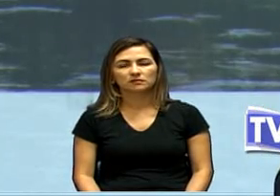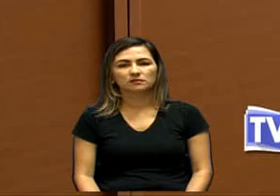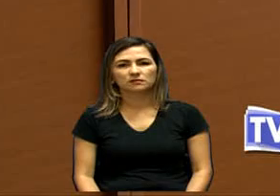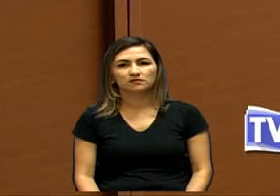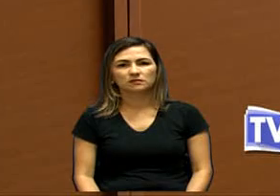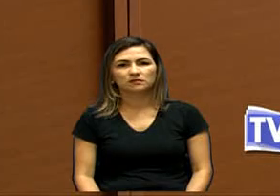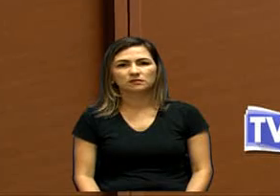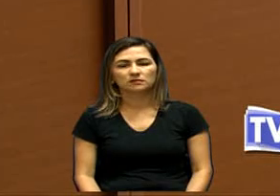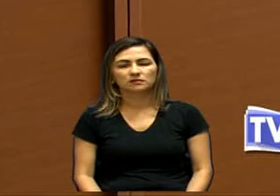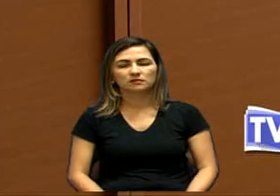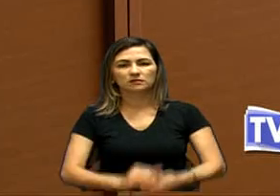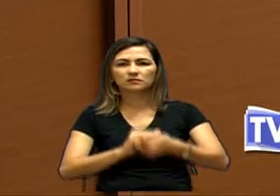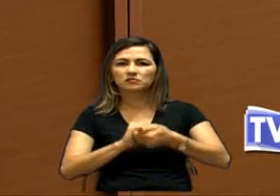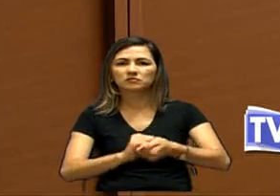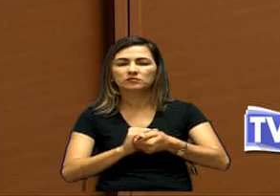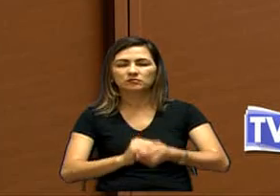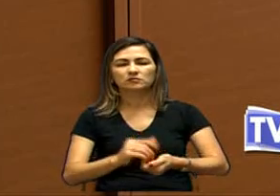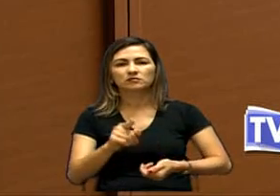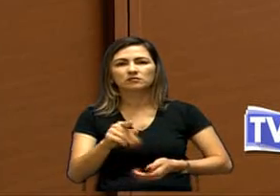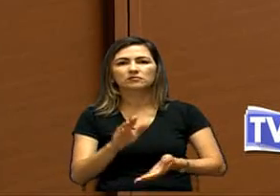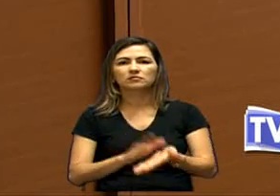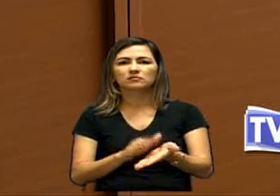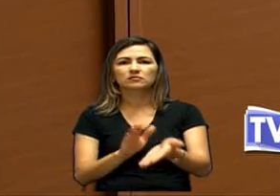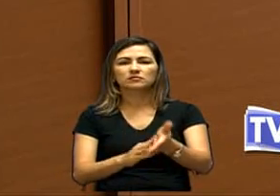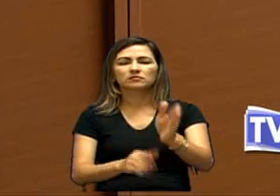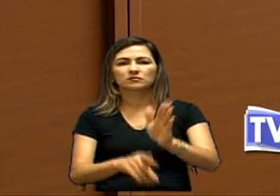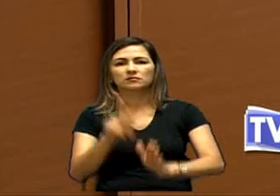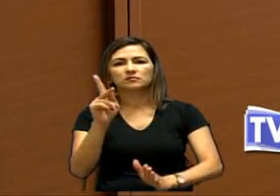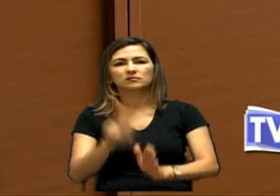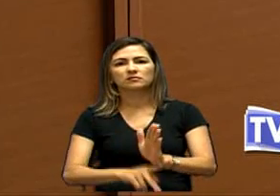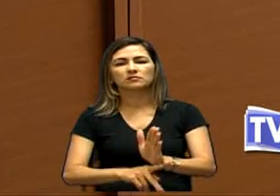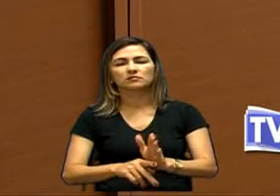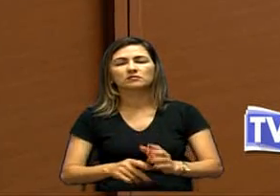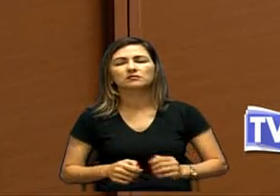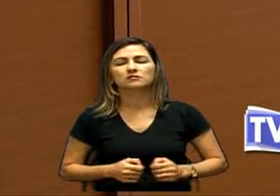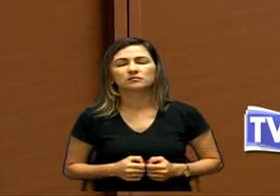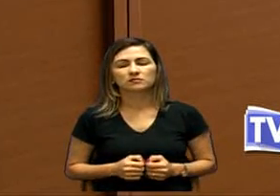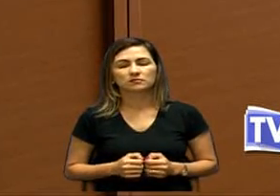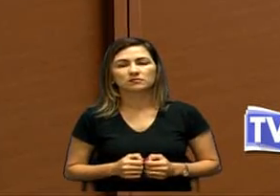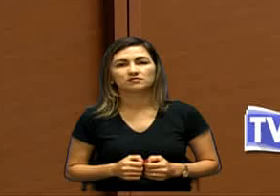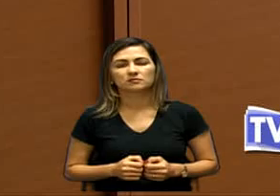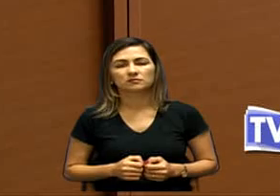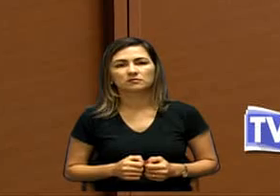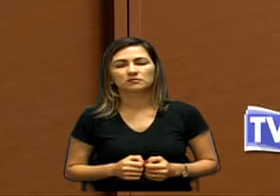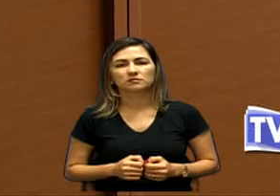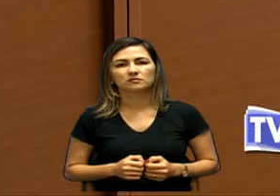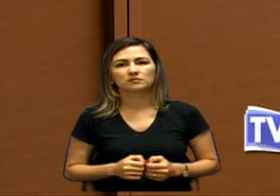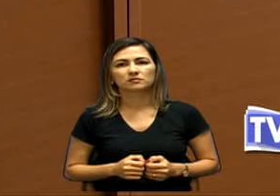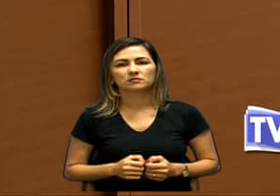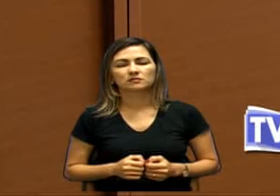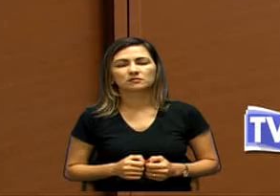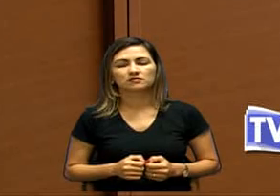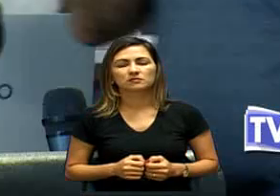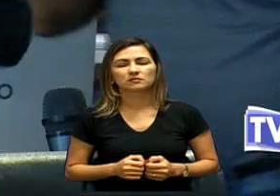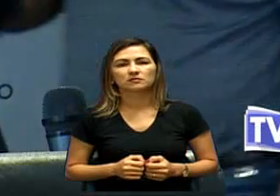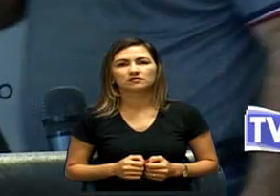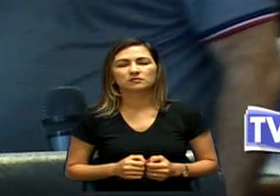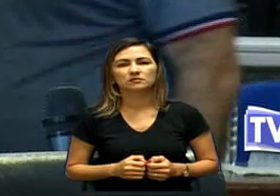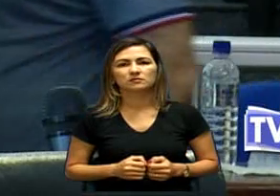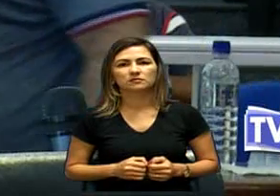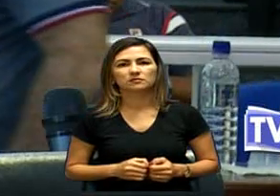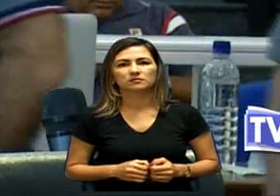Gostaria de cumprimentá-lo também pela iniciativa desse projeto, vereador presidente Manga, de